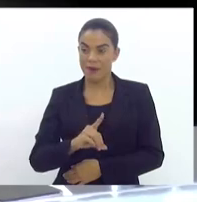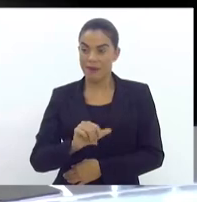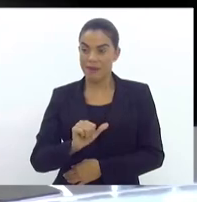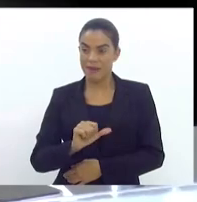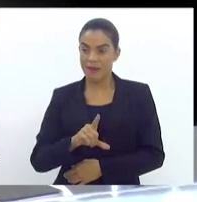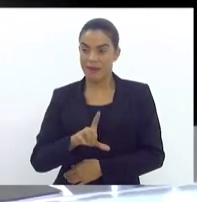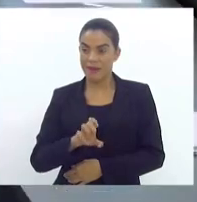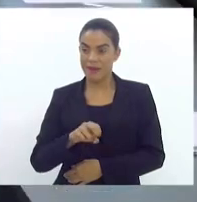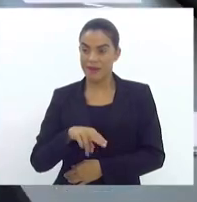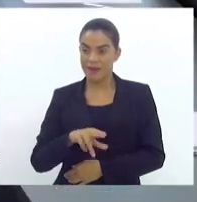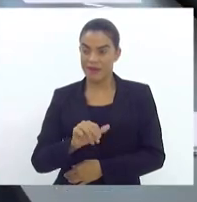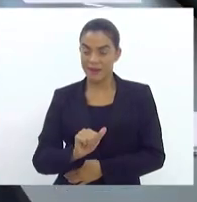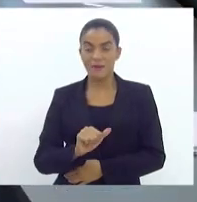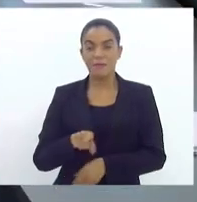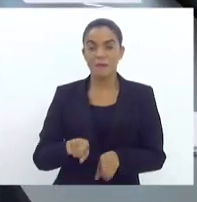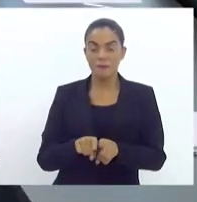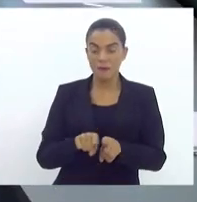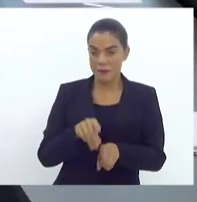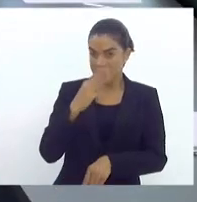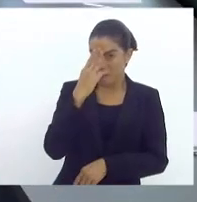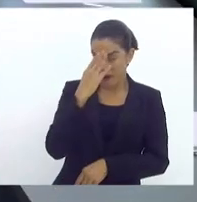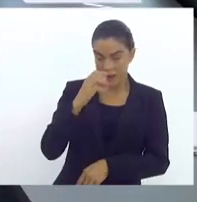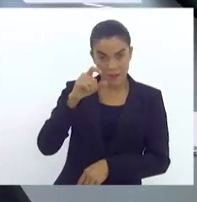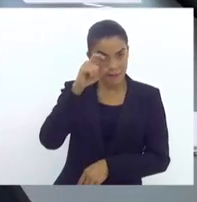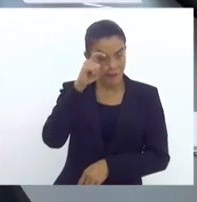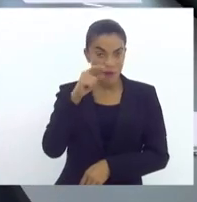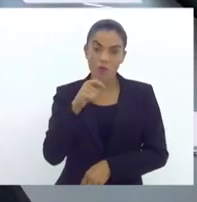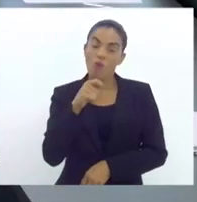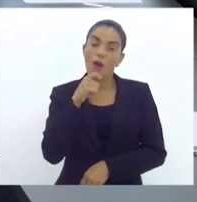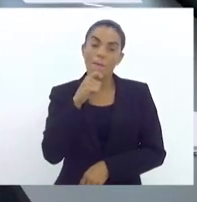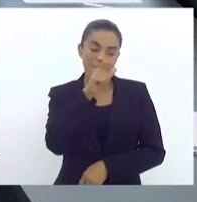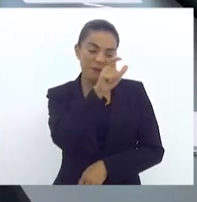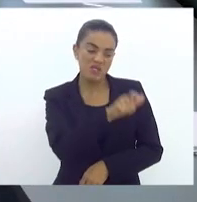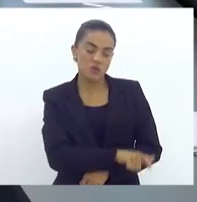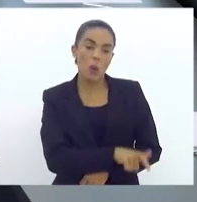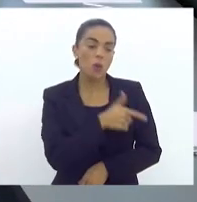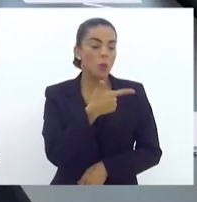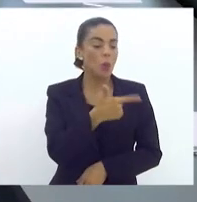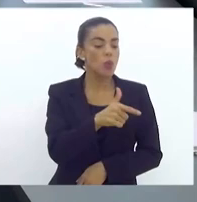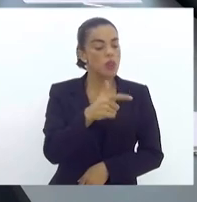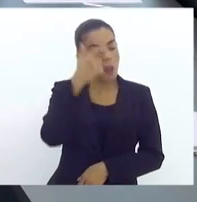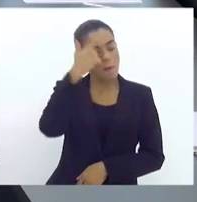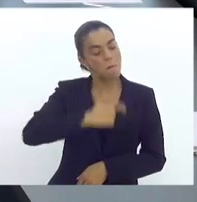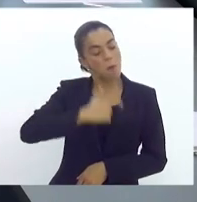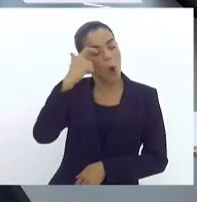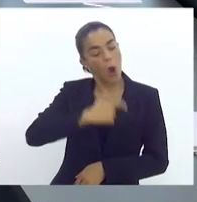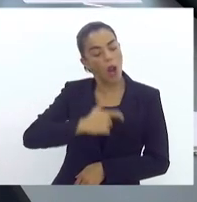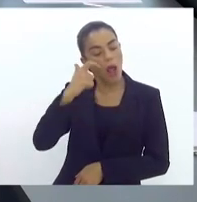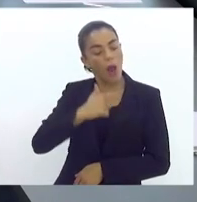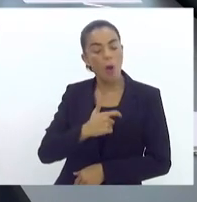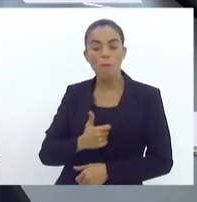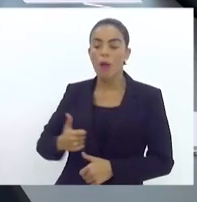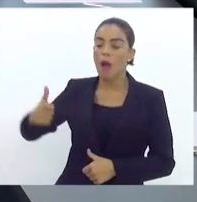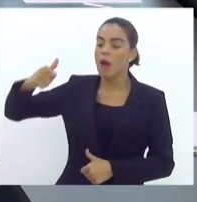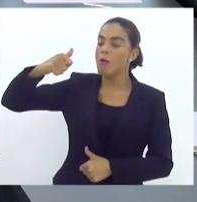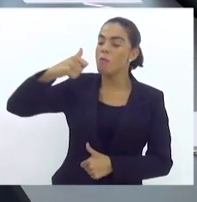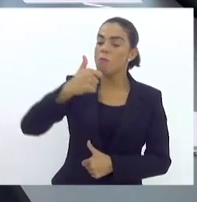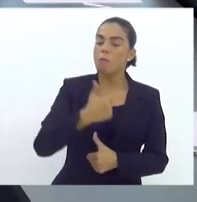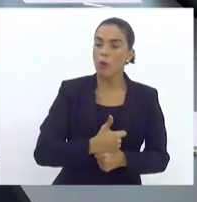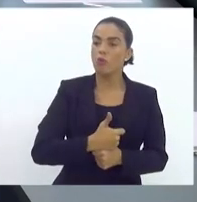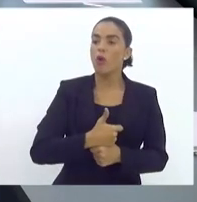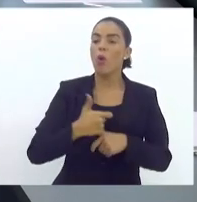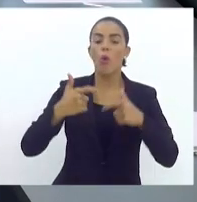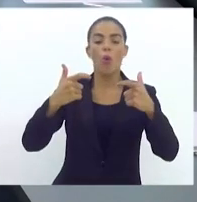nós Mulheres sempre fomos consideradas pessoas sem honra pessoas que não têm a moral necessária para ocupação do espaço público